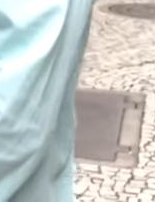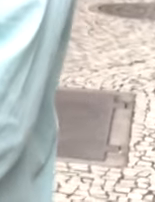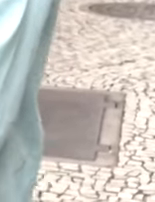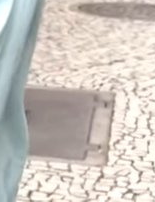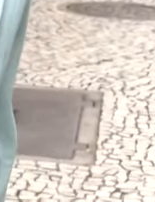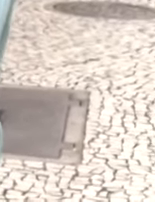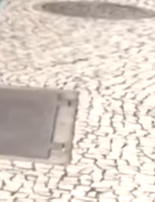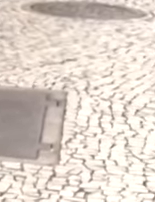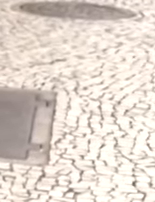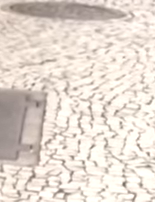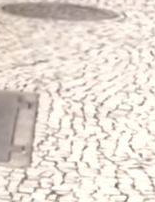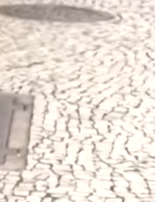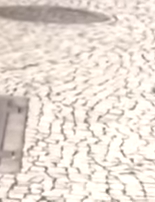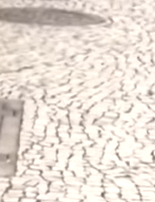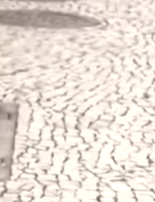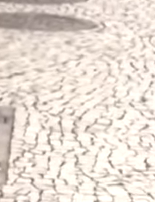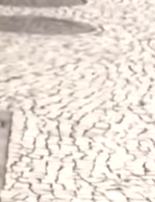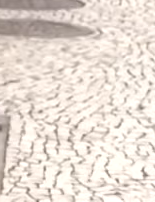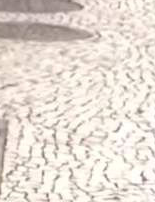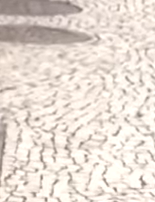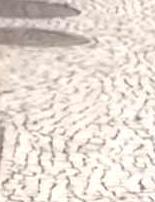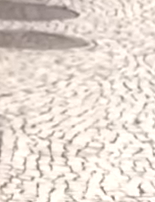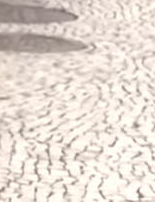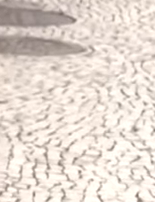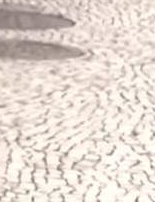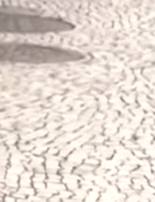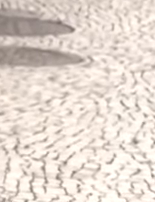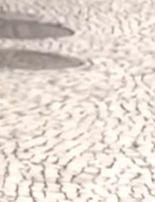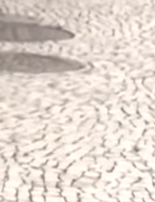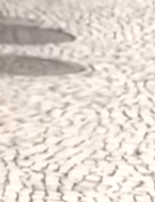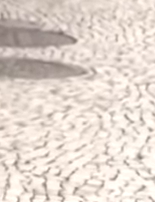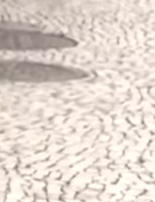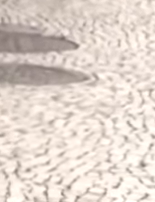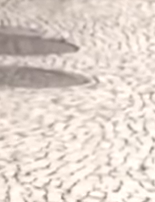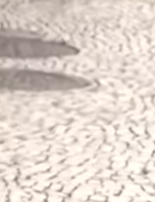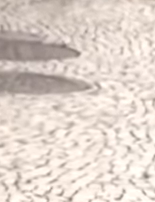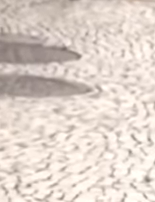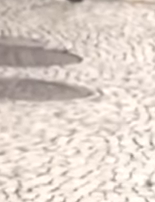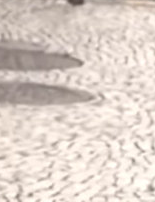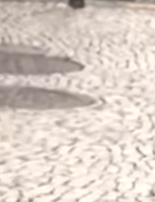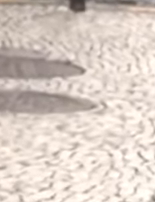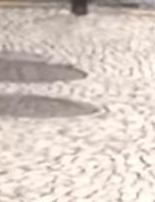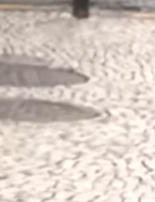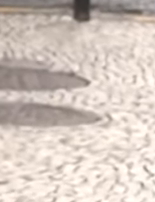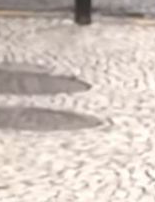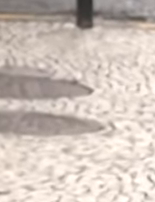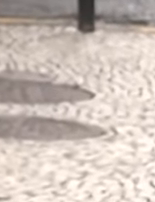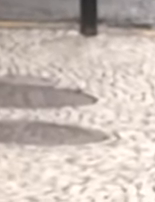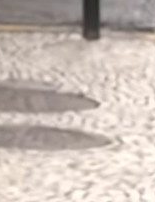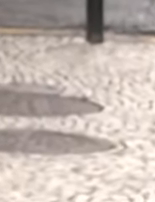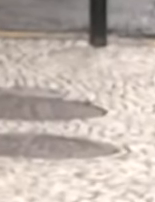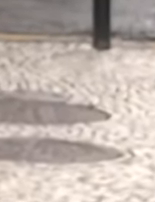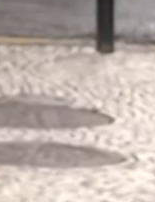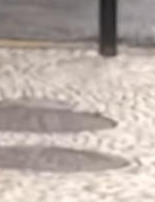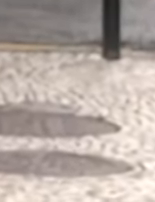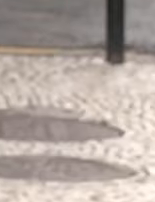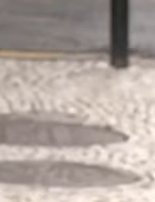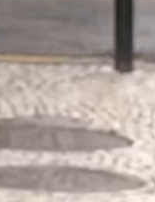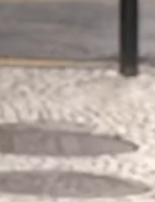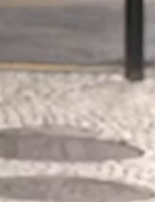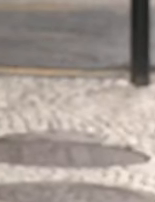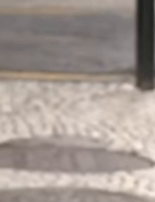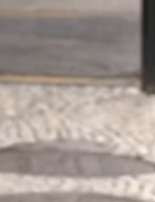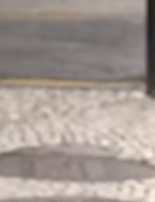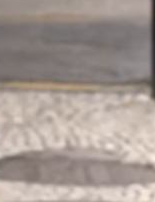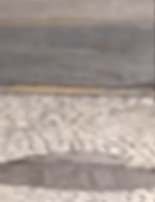Olha, o Hemorrio é muito fácil de ser encontrado. Fica na rua Frei Caneca, número 8, ao lado do Sousa Aguiar, ao lado do Campo Santana. Tem estação de metrô Central do Brasil, é pertinho